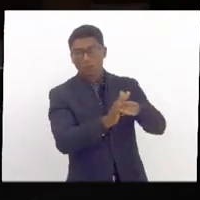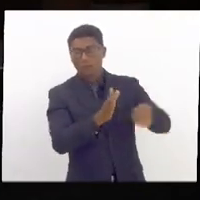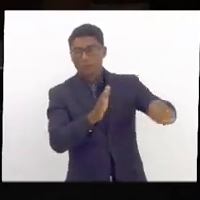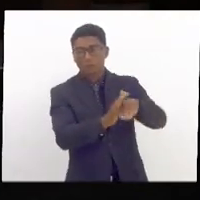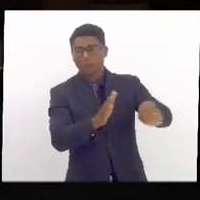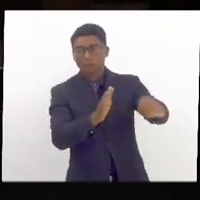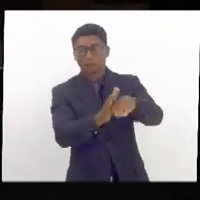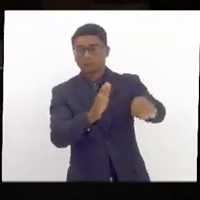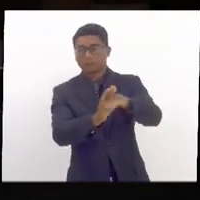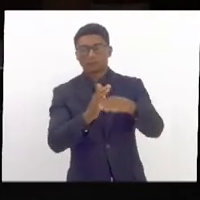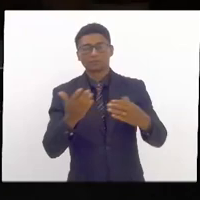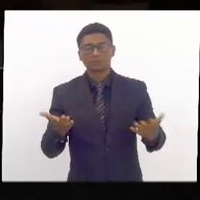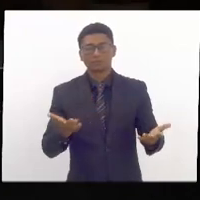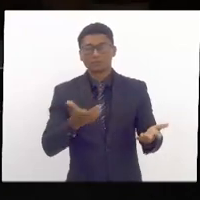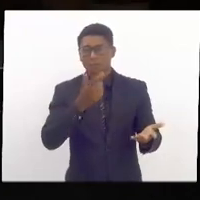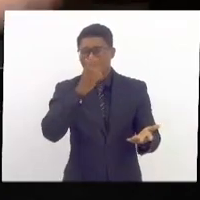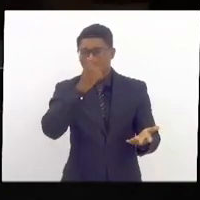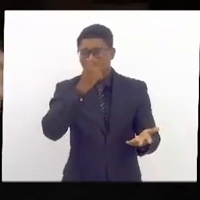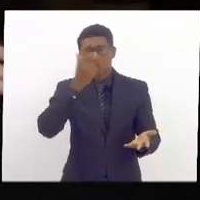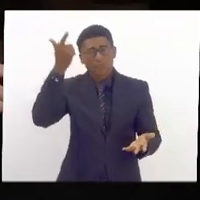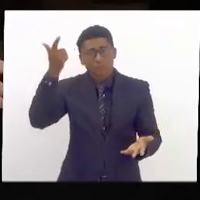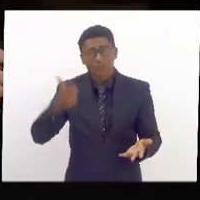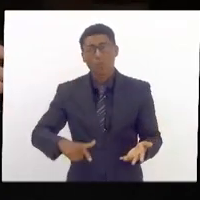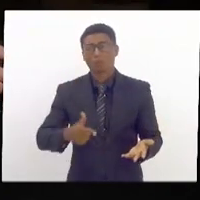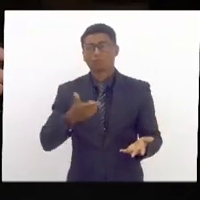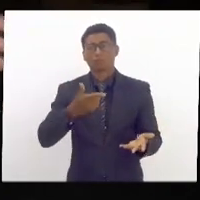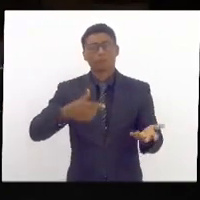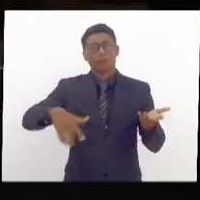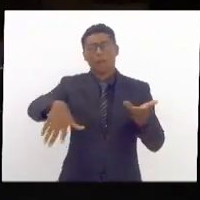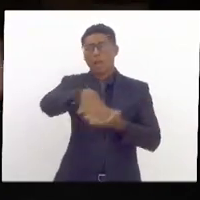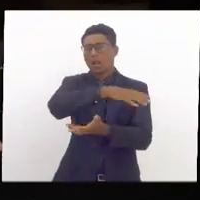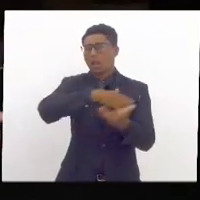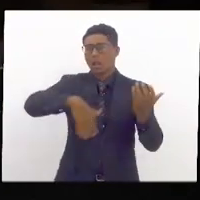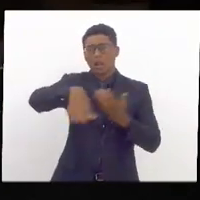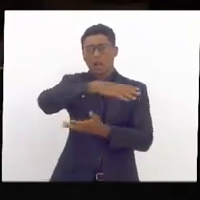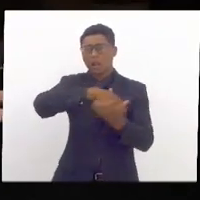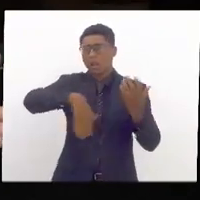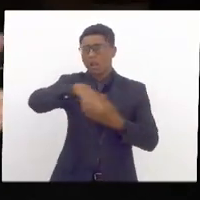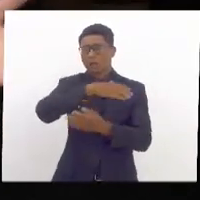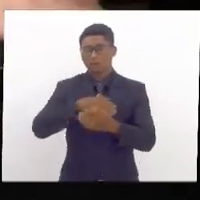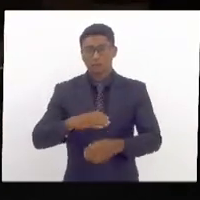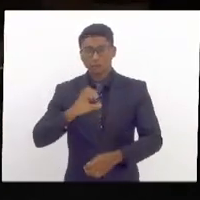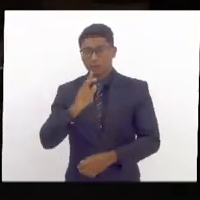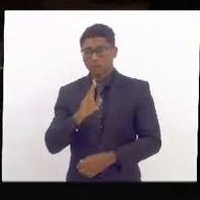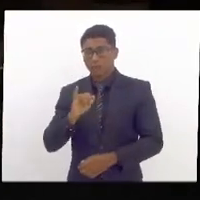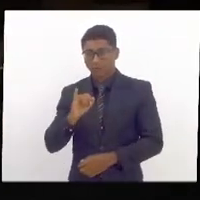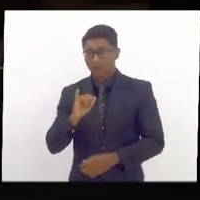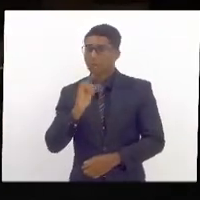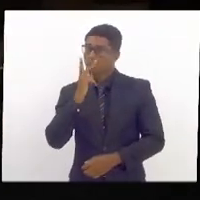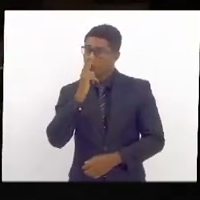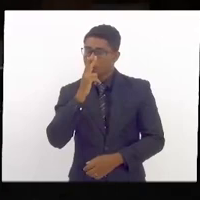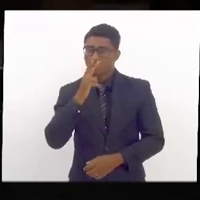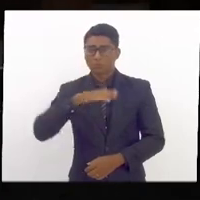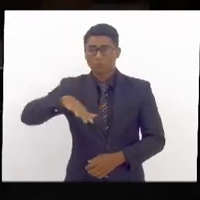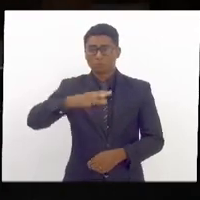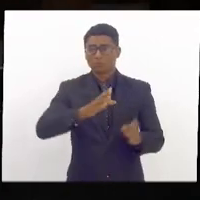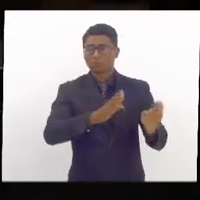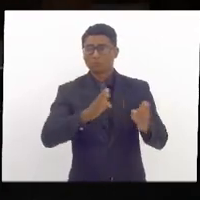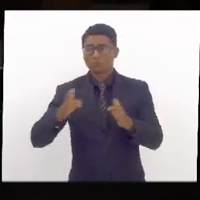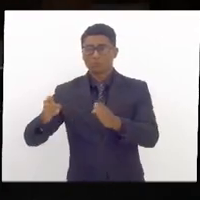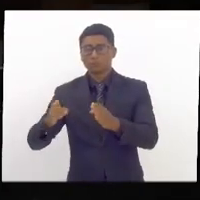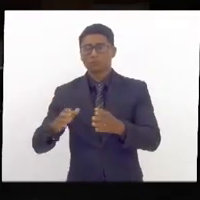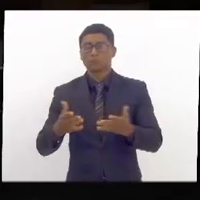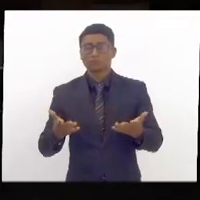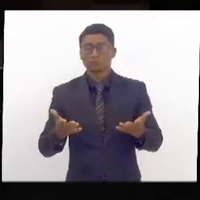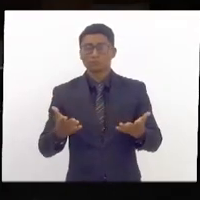pessoas desesperadas, voltou à vergonha do que era antes. Durante a CPI, foi dado refresco. Mesmo assim, a imprensa batia.